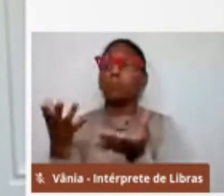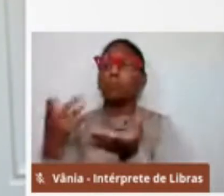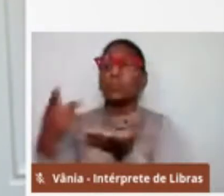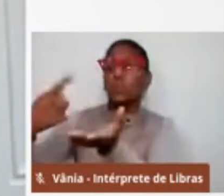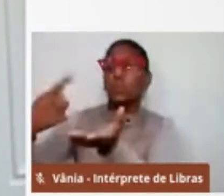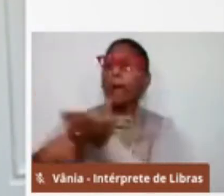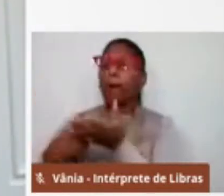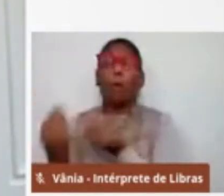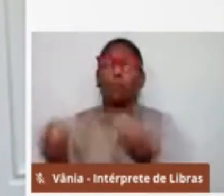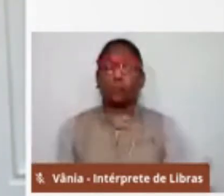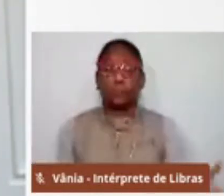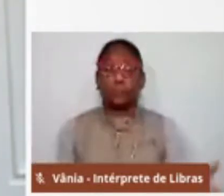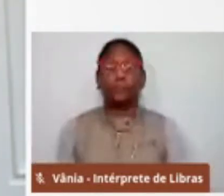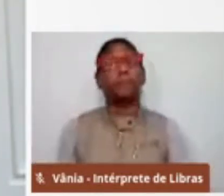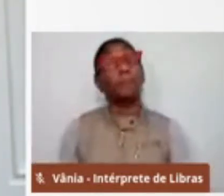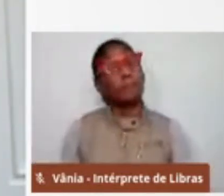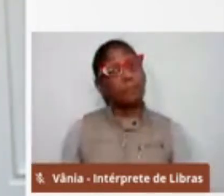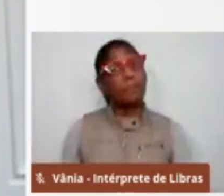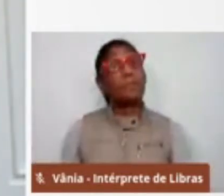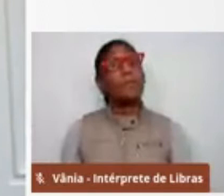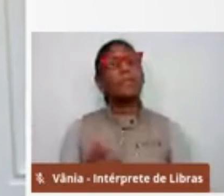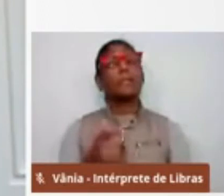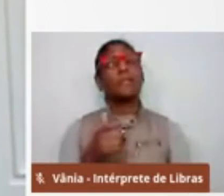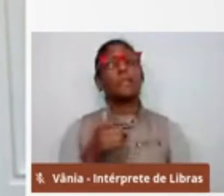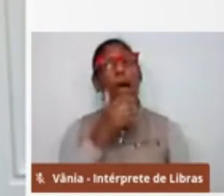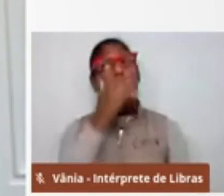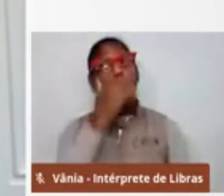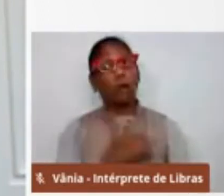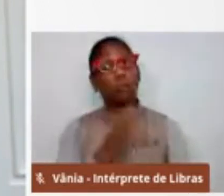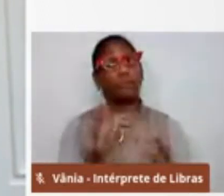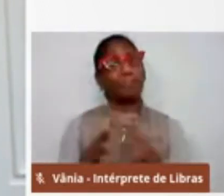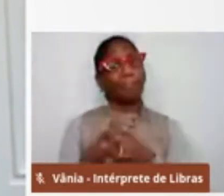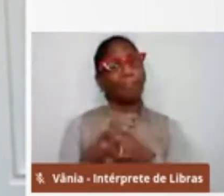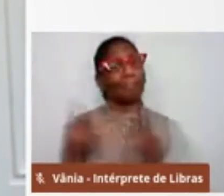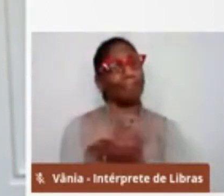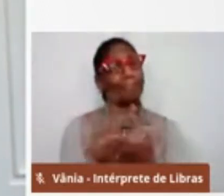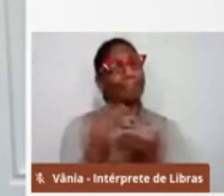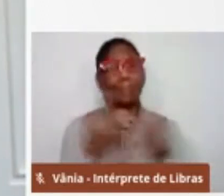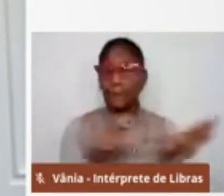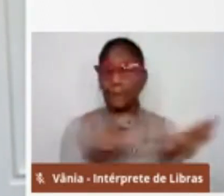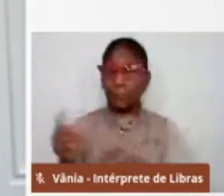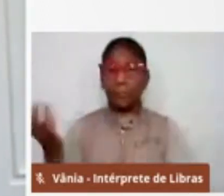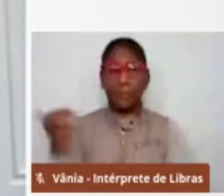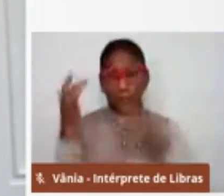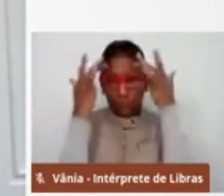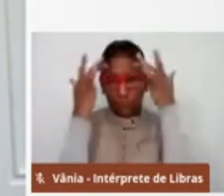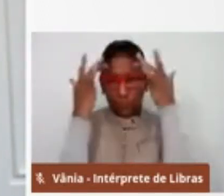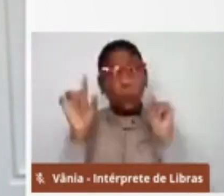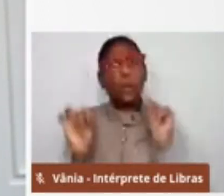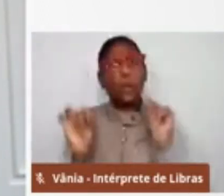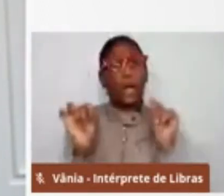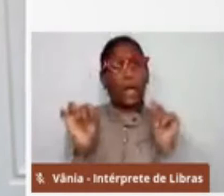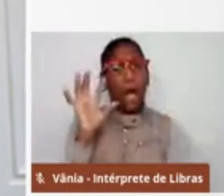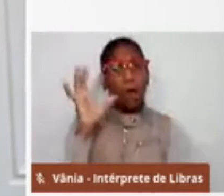Gabriela, eu entendo que houve um erro de comunicação na semana passada, não sei de que parte, quando